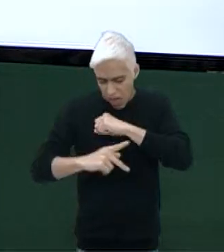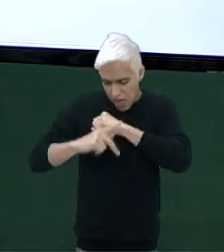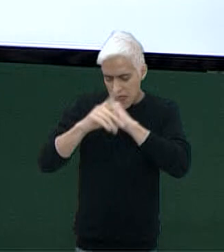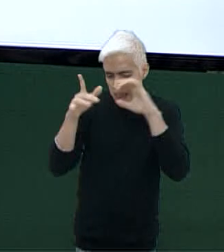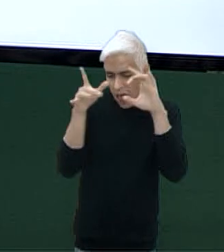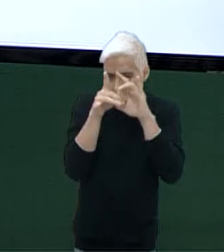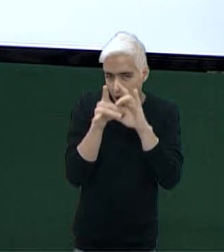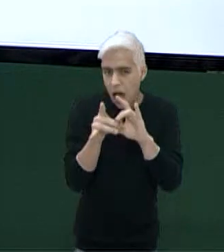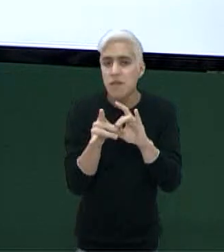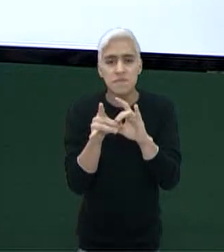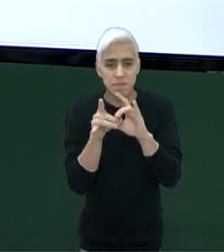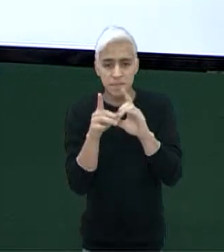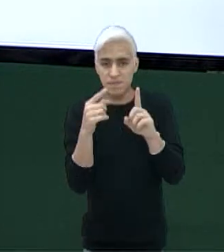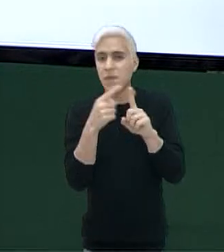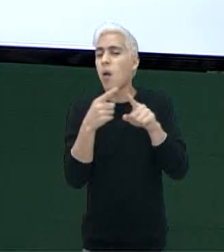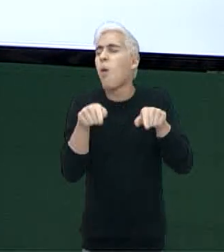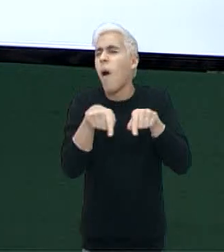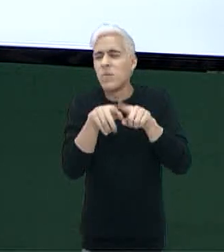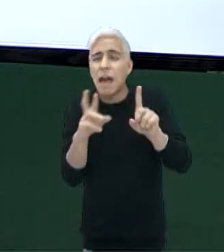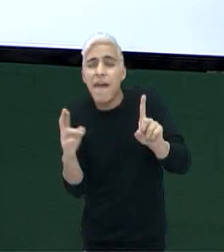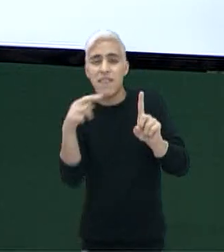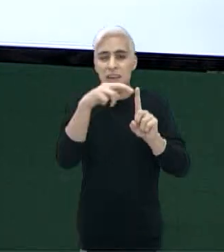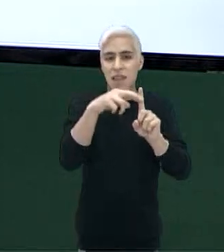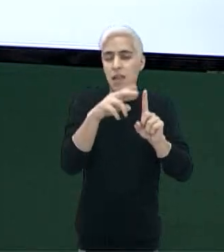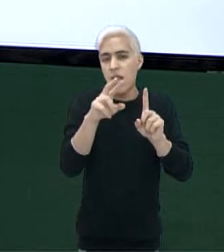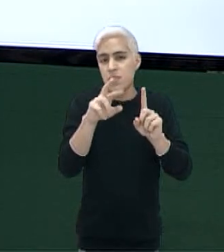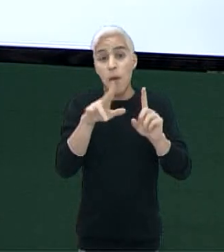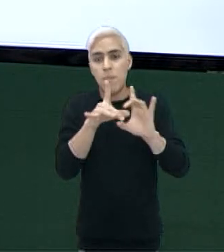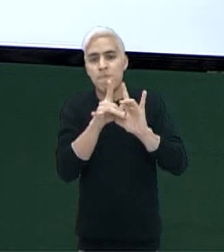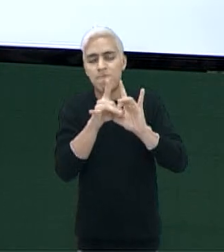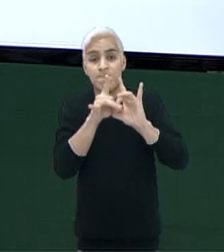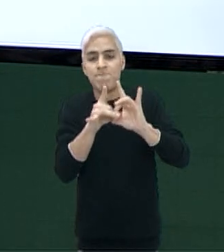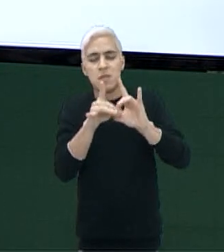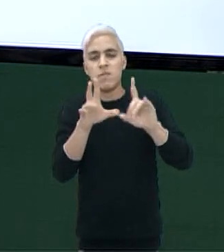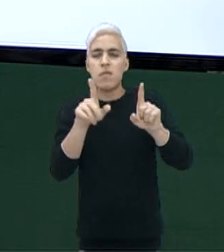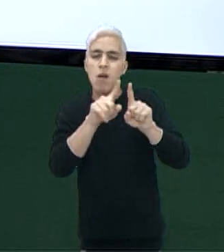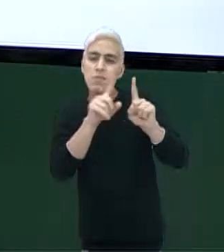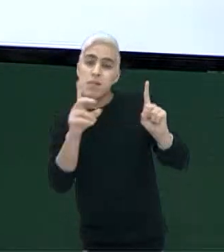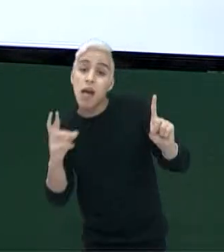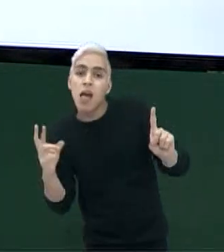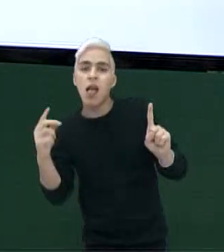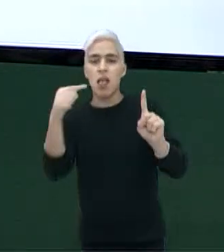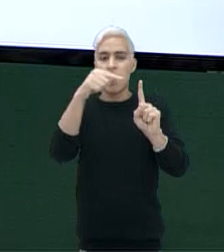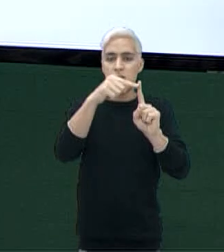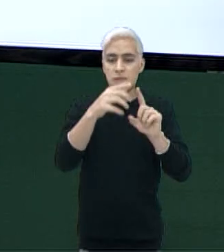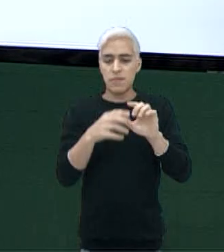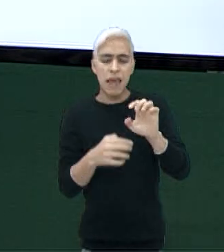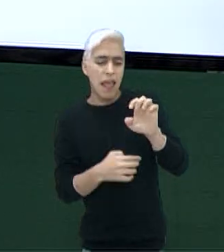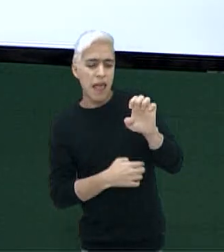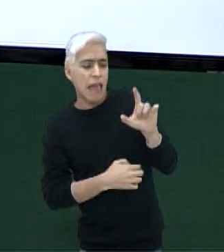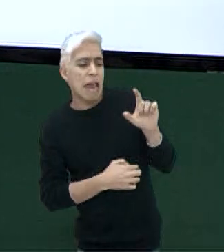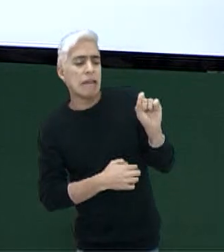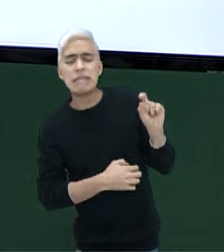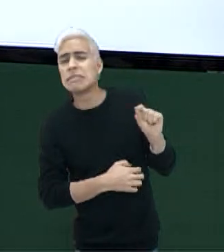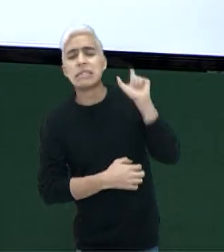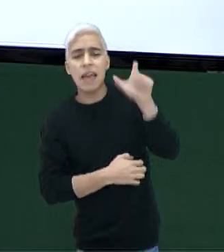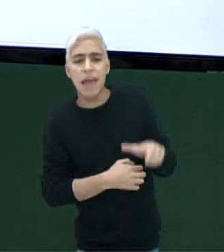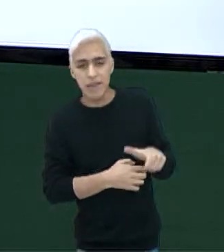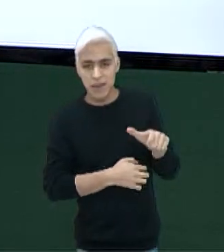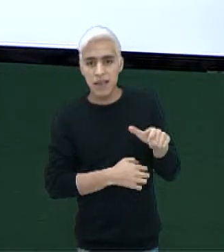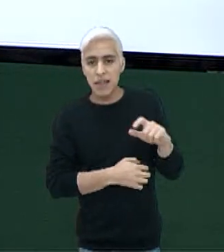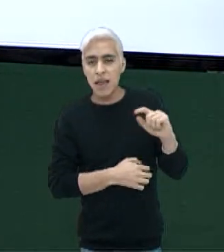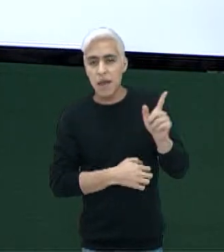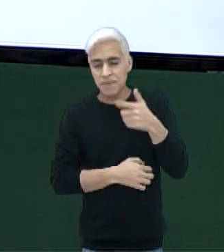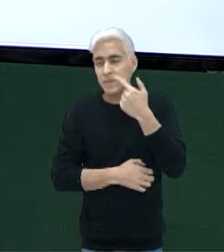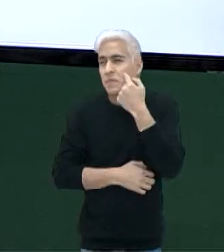de um termo para se referenciar, tá certo? Então por isso a gente busca eles quem? E aí a gente volta e vai